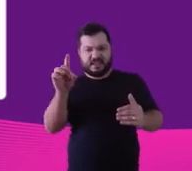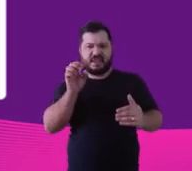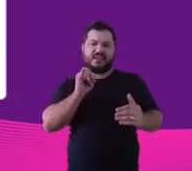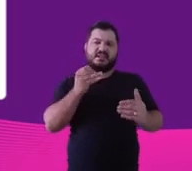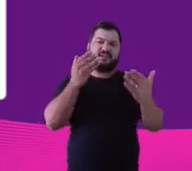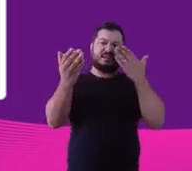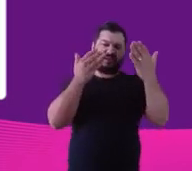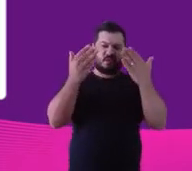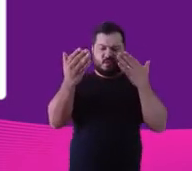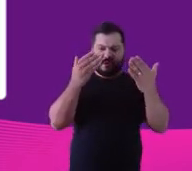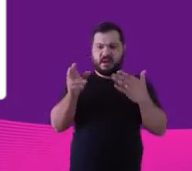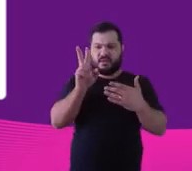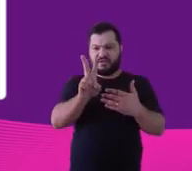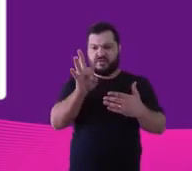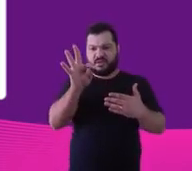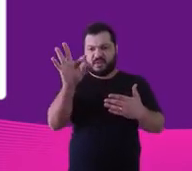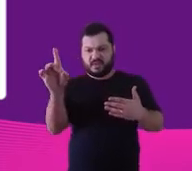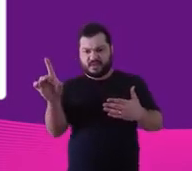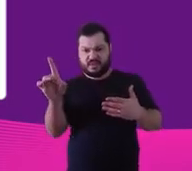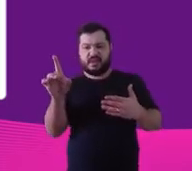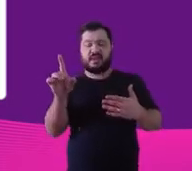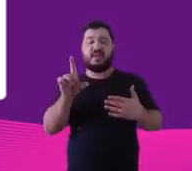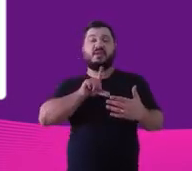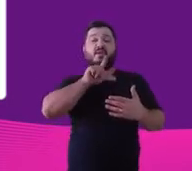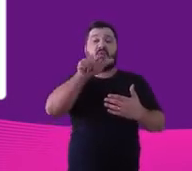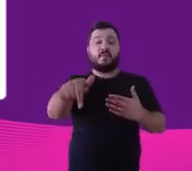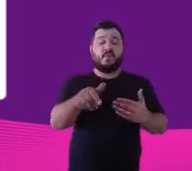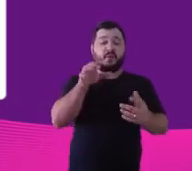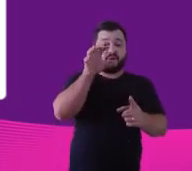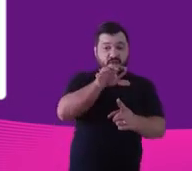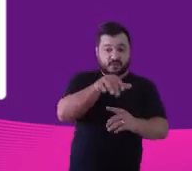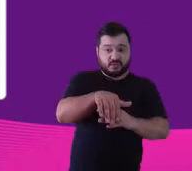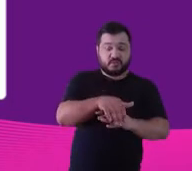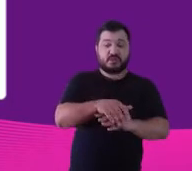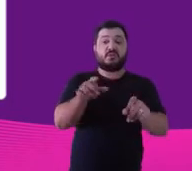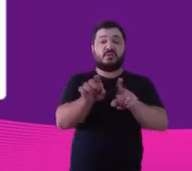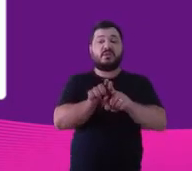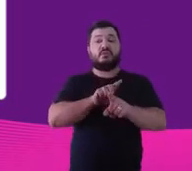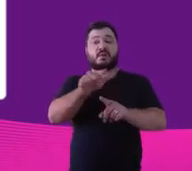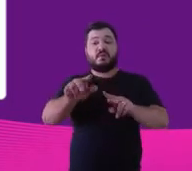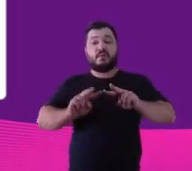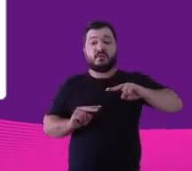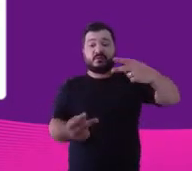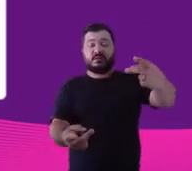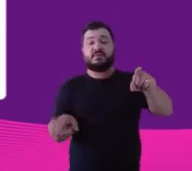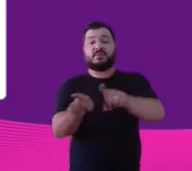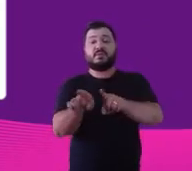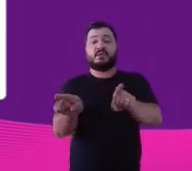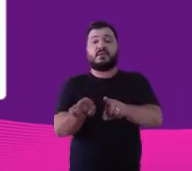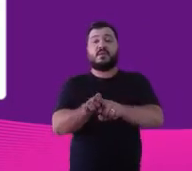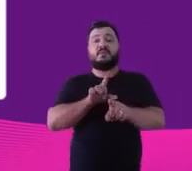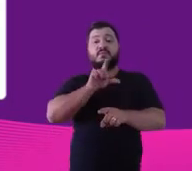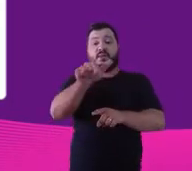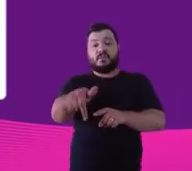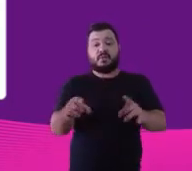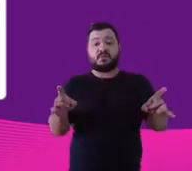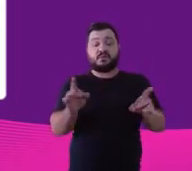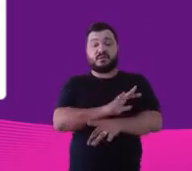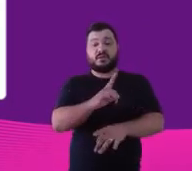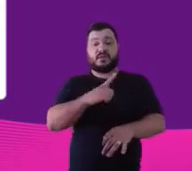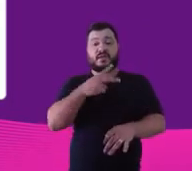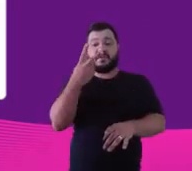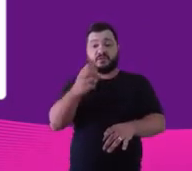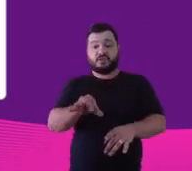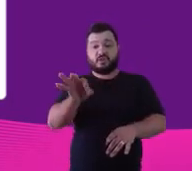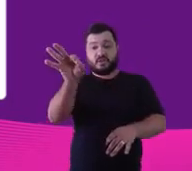quando comparado ao objeto é pois indução Quanto pós-transplantes quanto poste ligação chegando